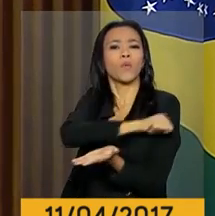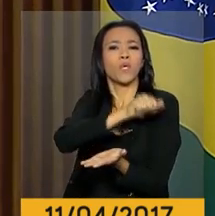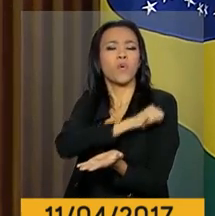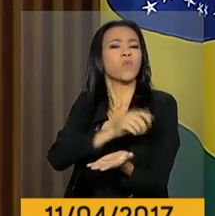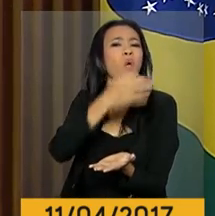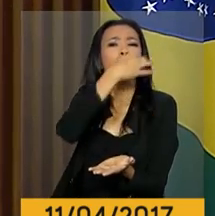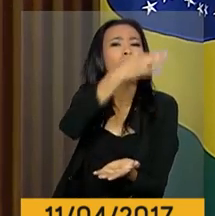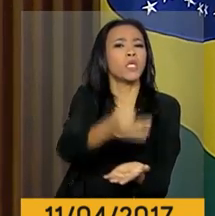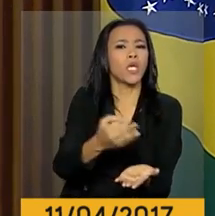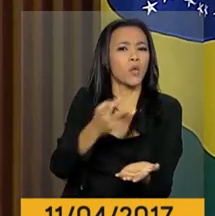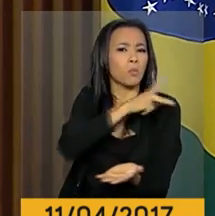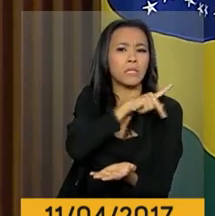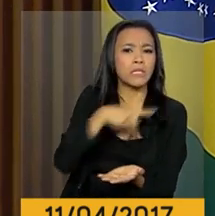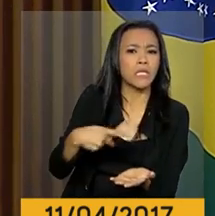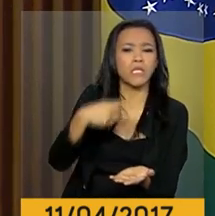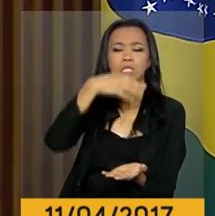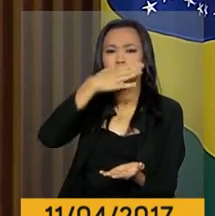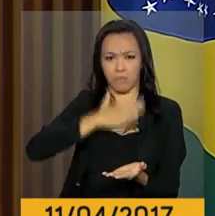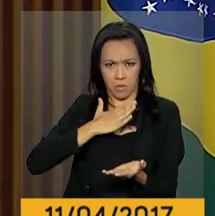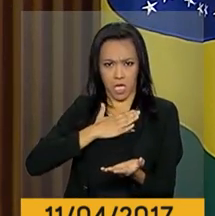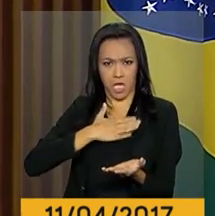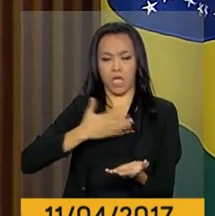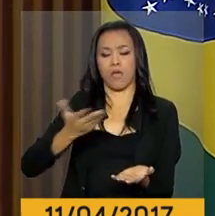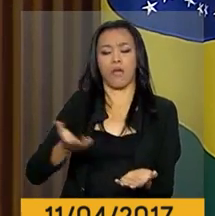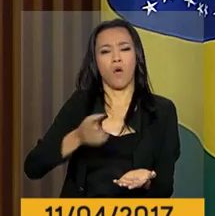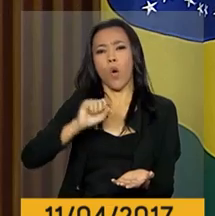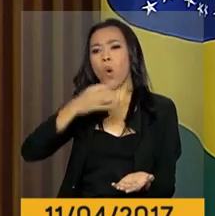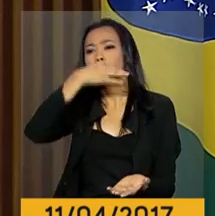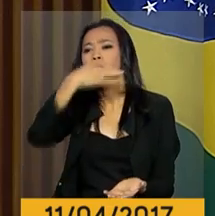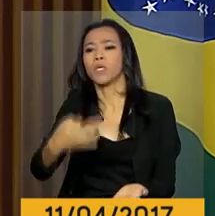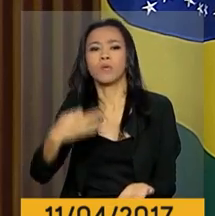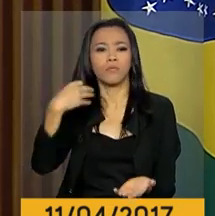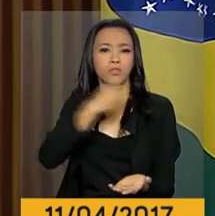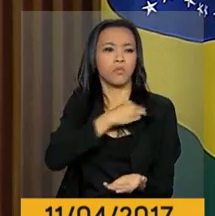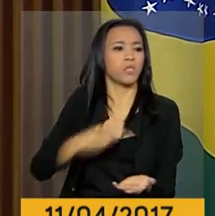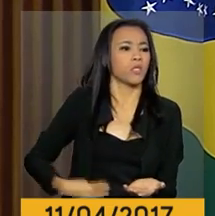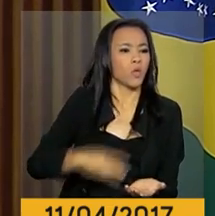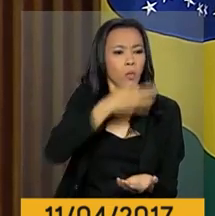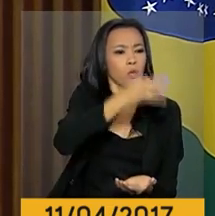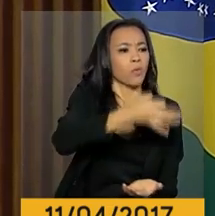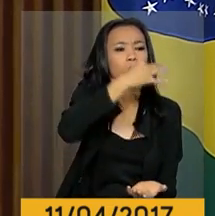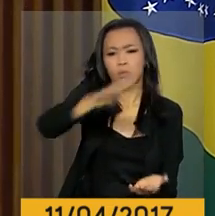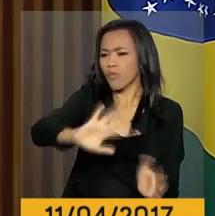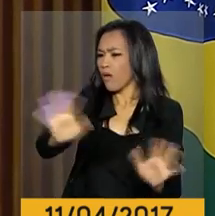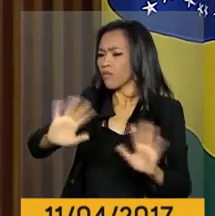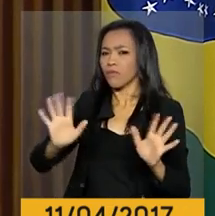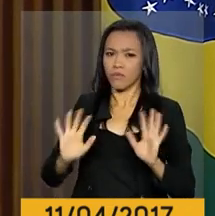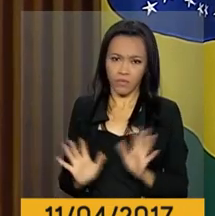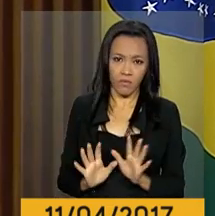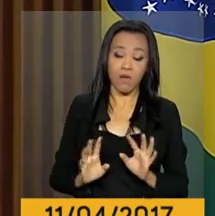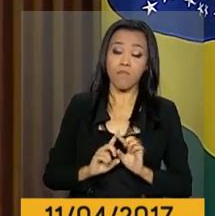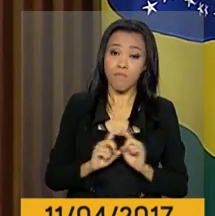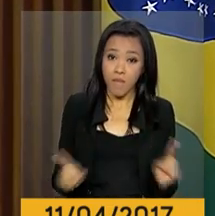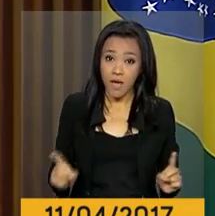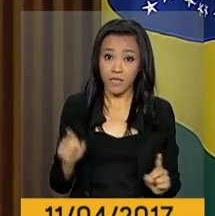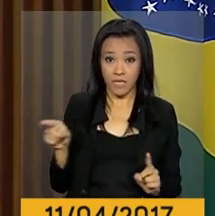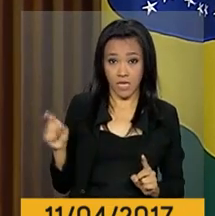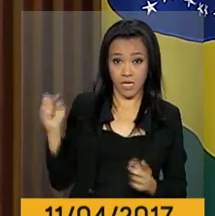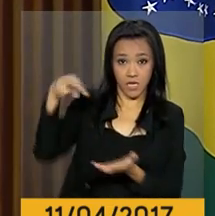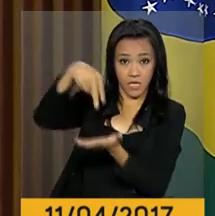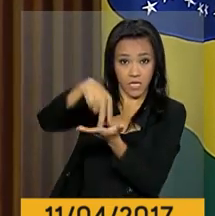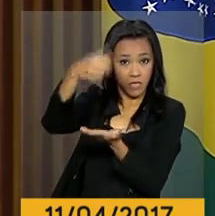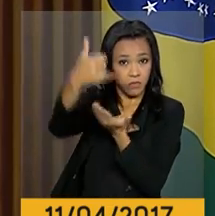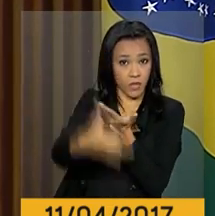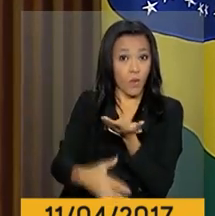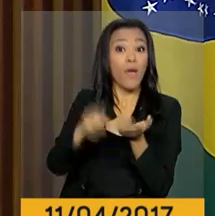senadores opinião dos ministros eh para nós seria muito mais mais confortável não fazer absolutamente nada disso mas o mereles dizia que não